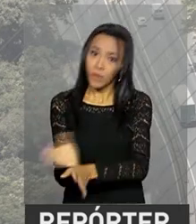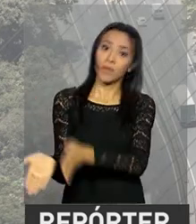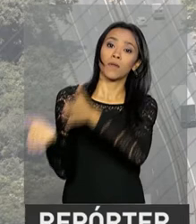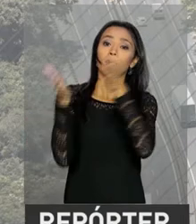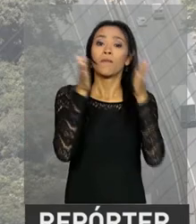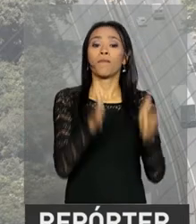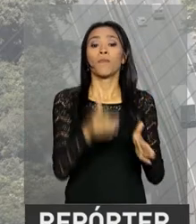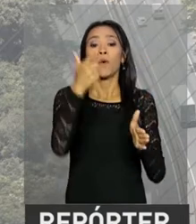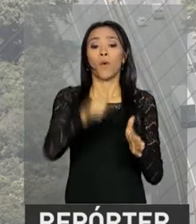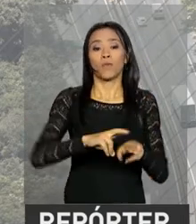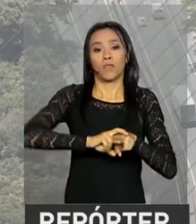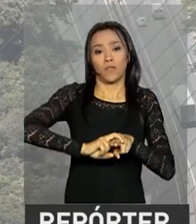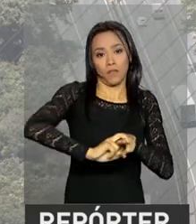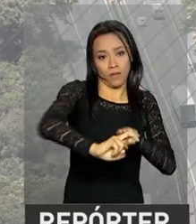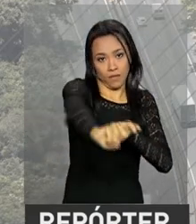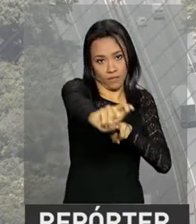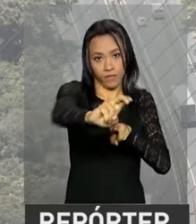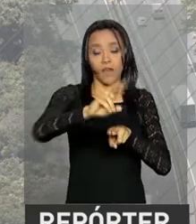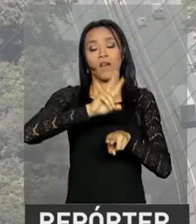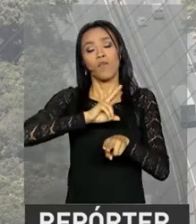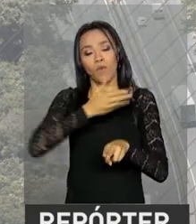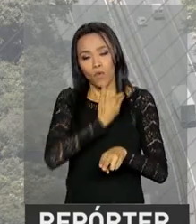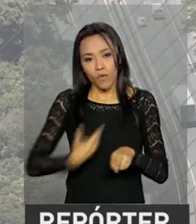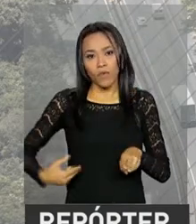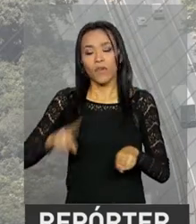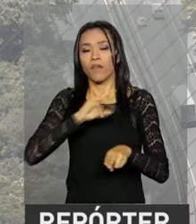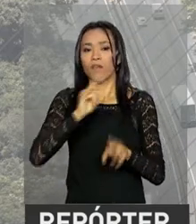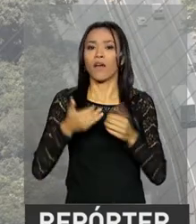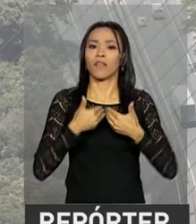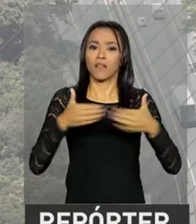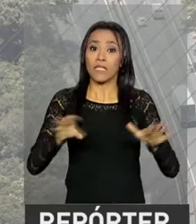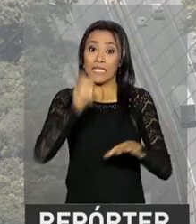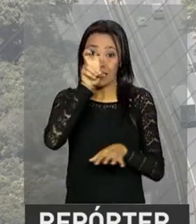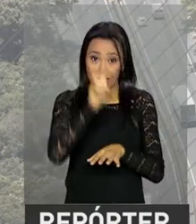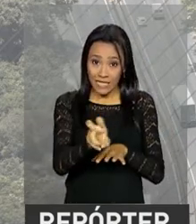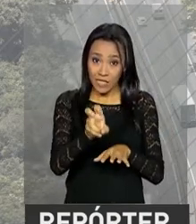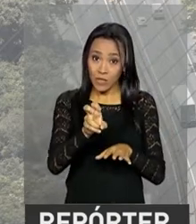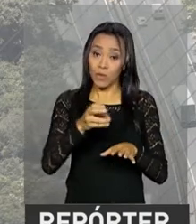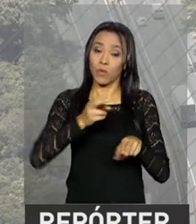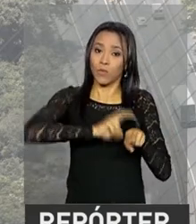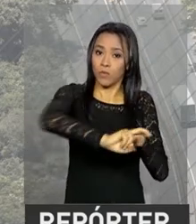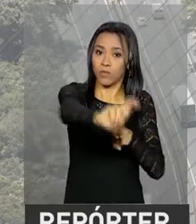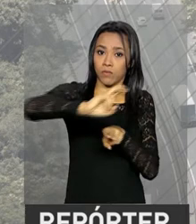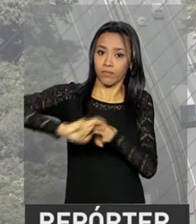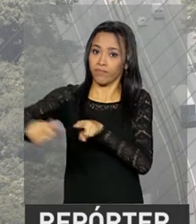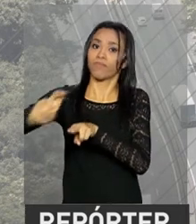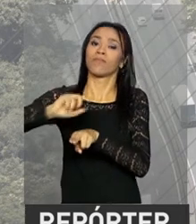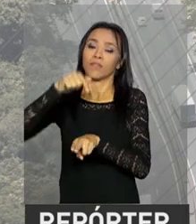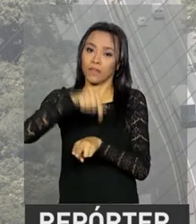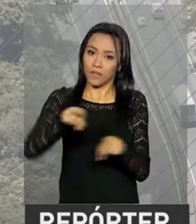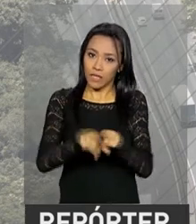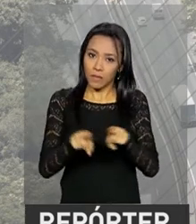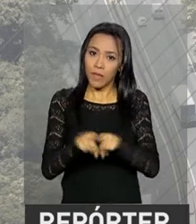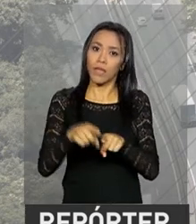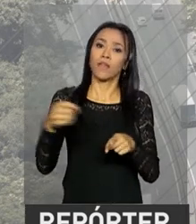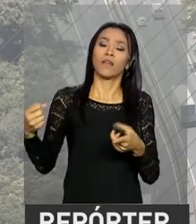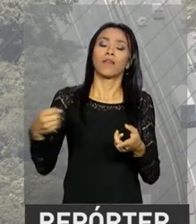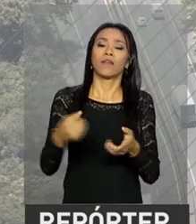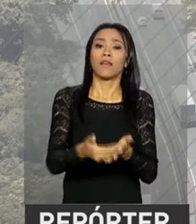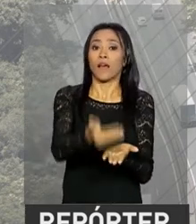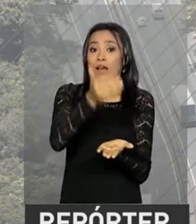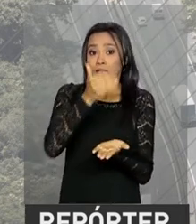no setor ferroviário o governo vai autorizar que cinco ferrovias já concedidas entre no processo de renovação antecipada